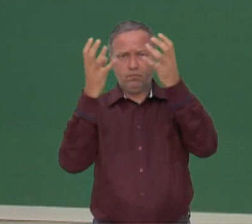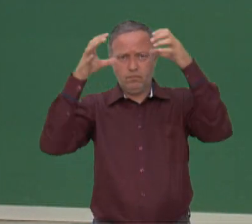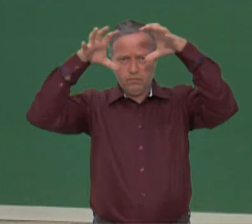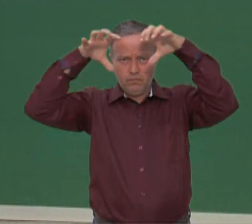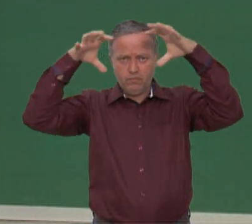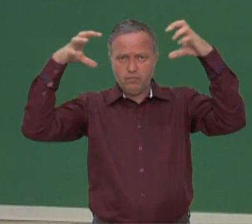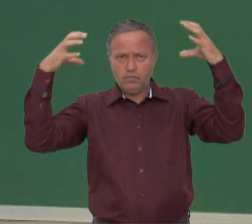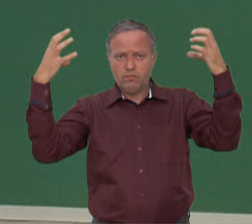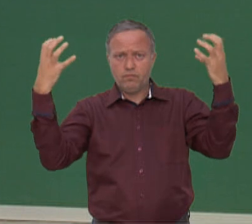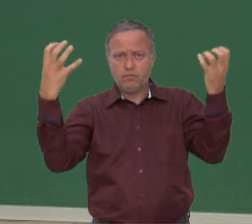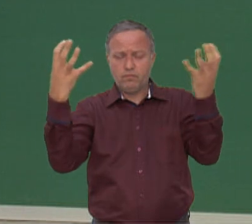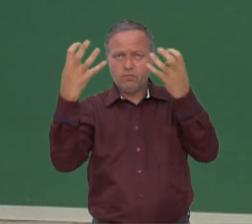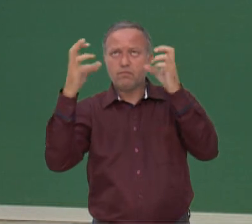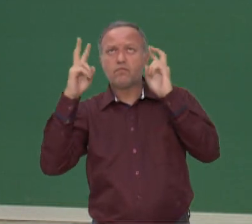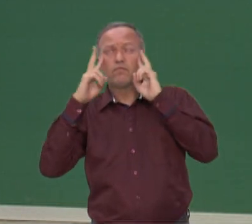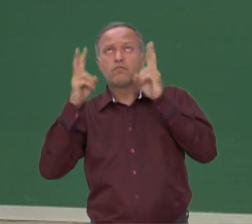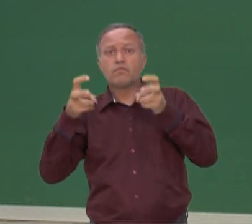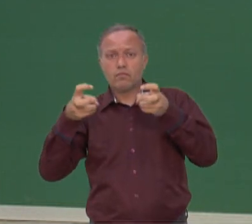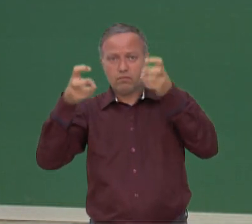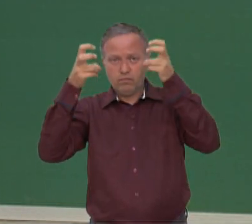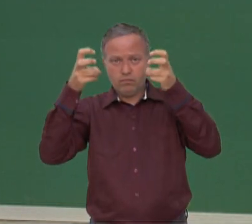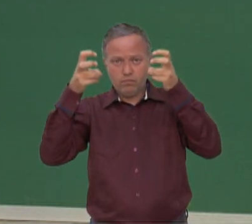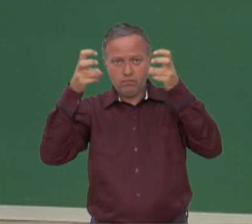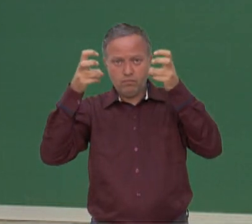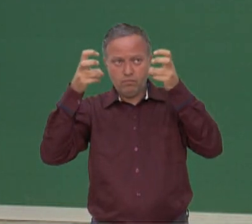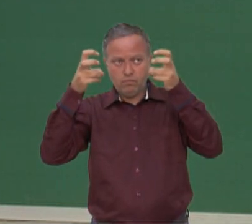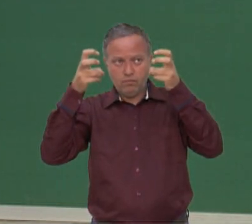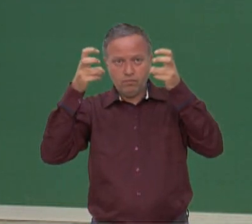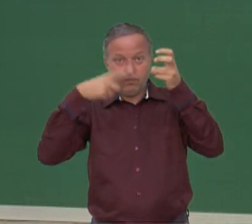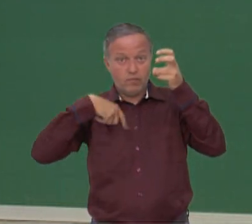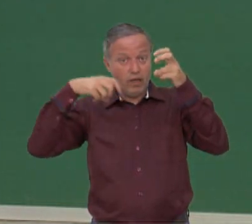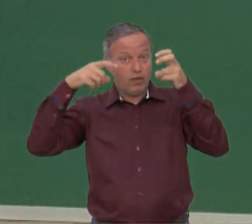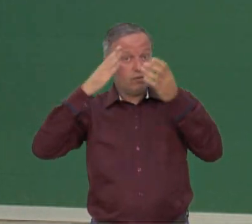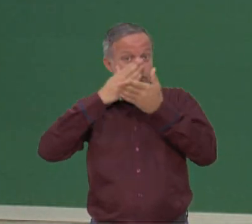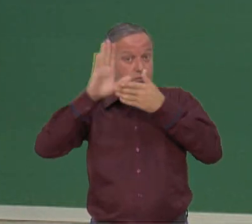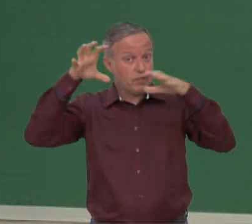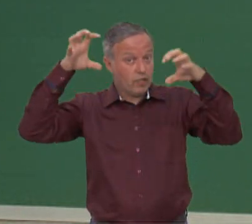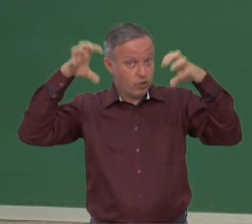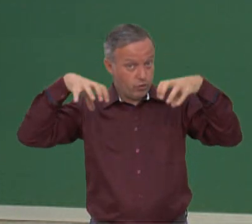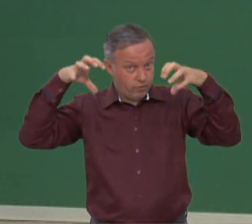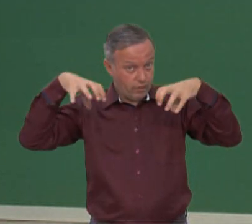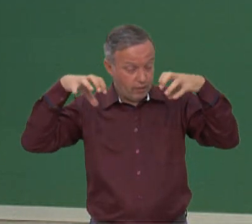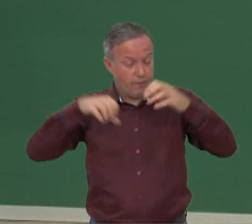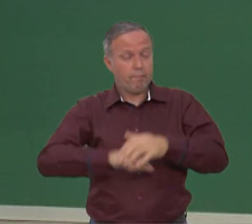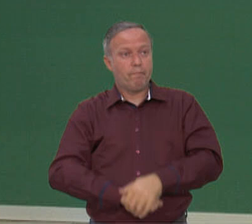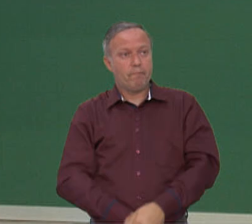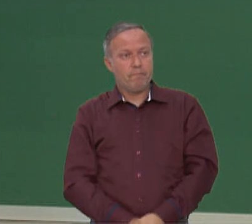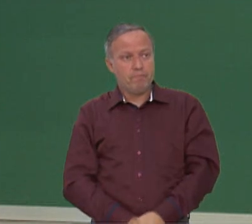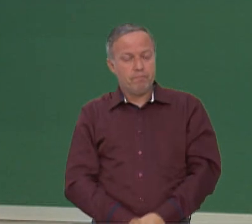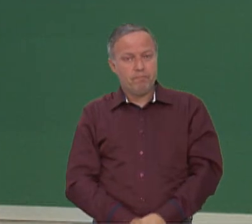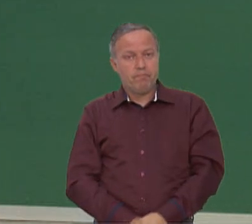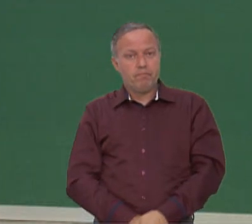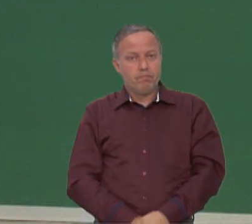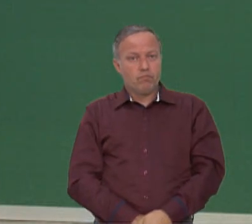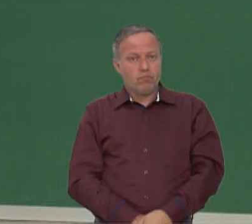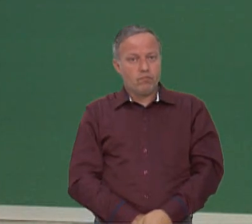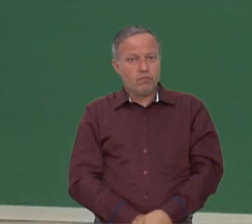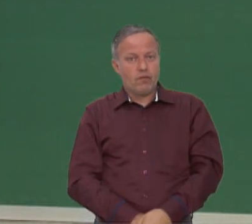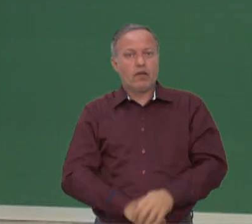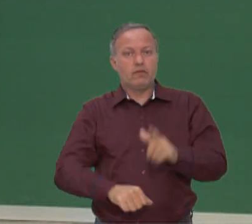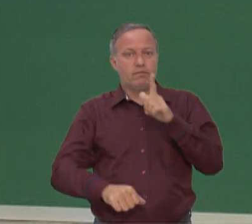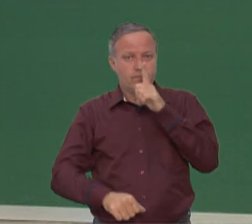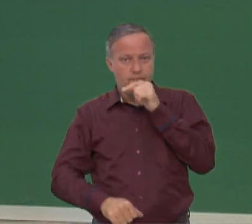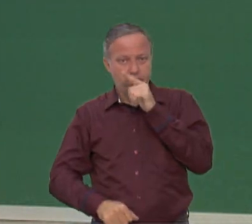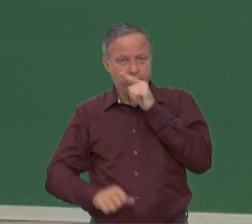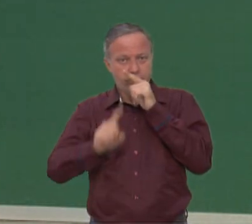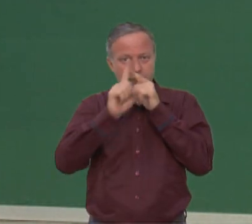muito grande, você consegue perceber que ela vai se precipitar na forma de chuva. Quando temos ali a mudança do estado líquido para